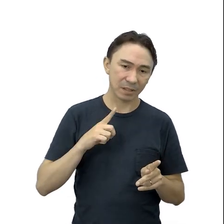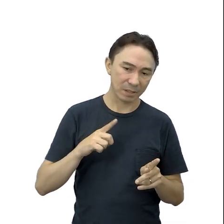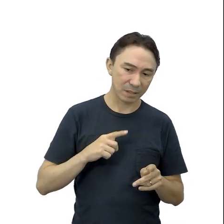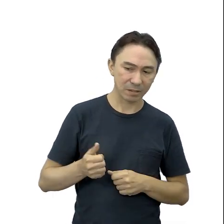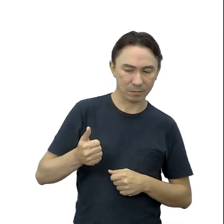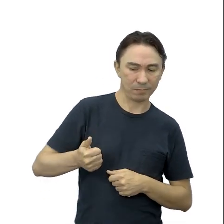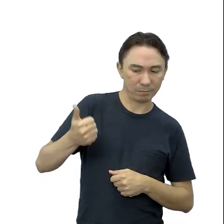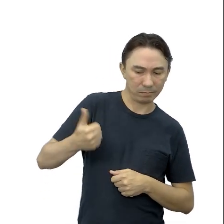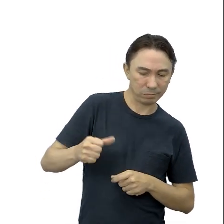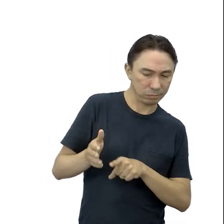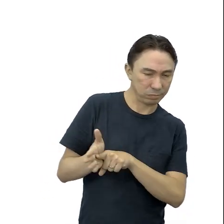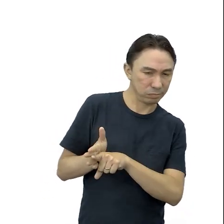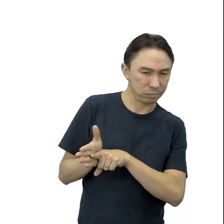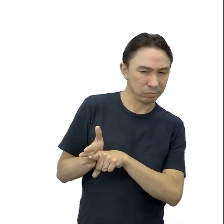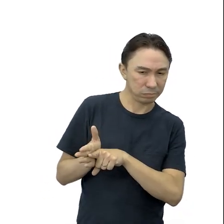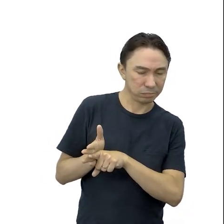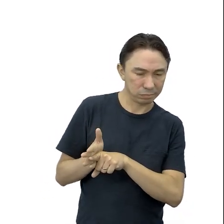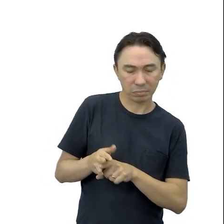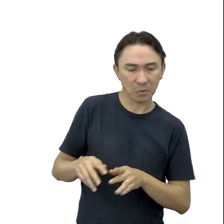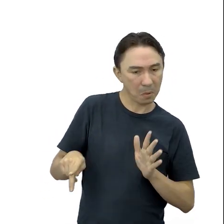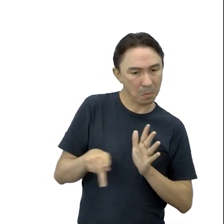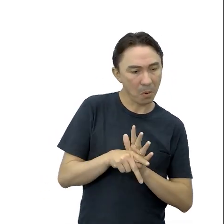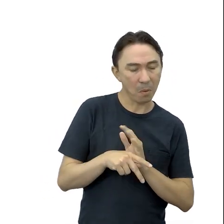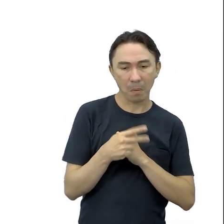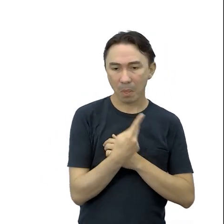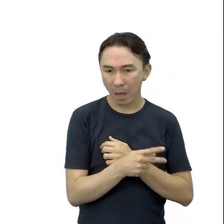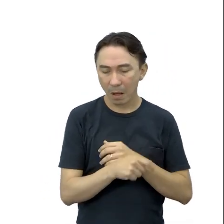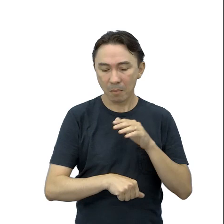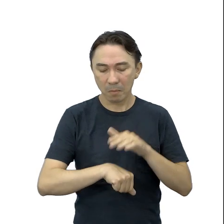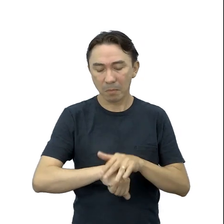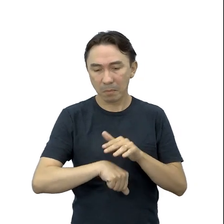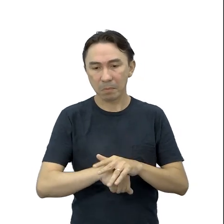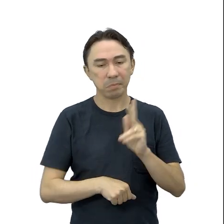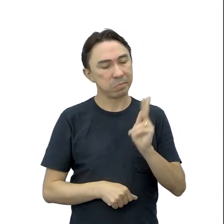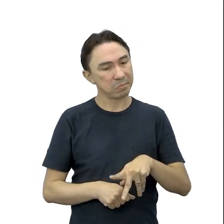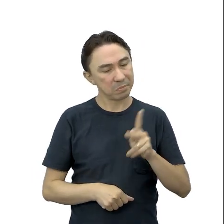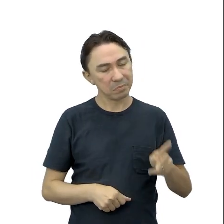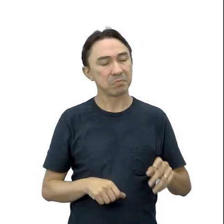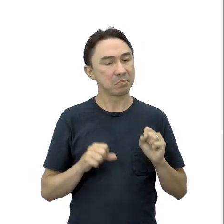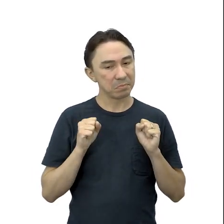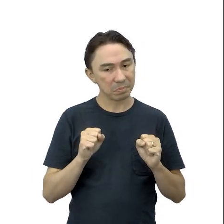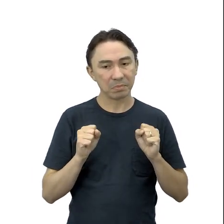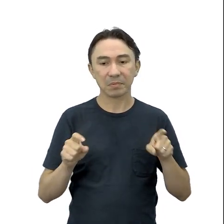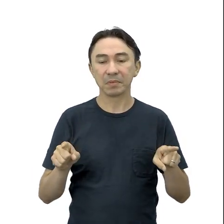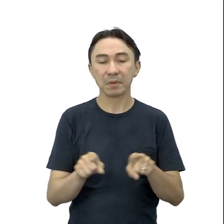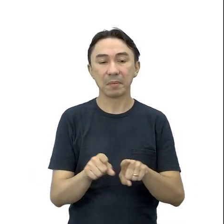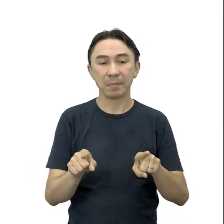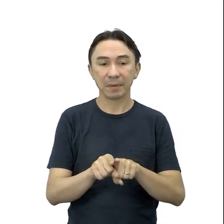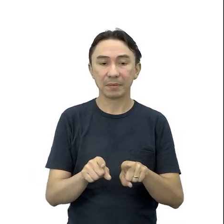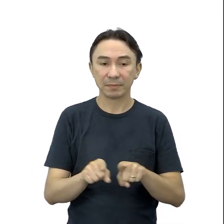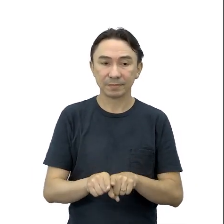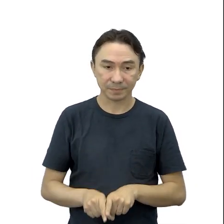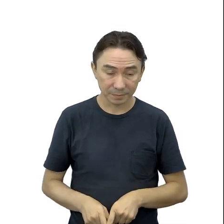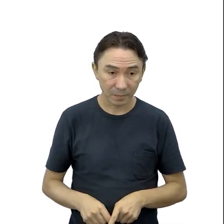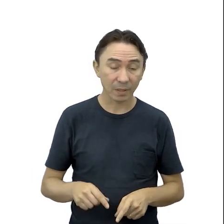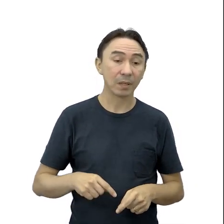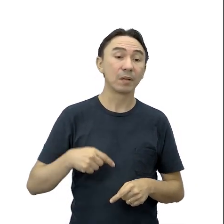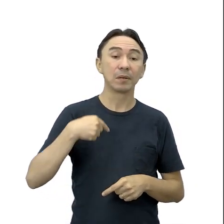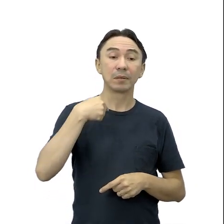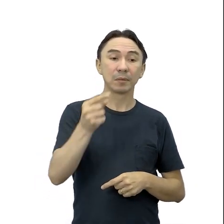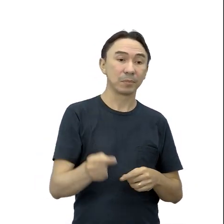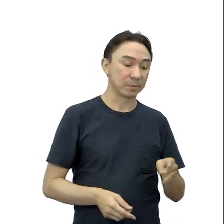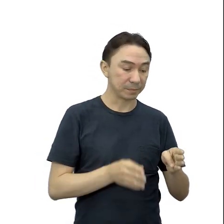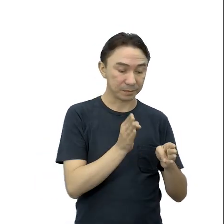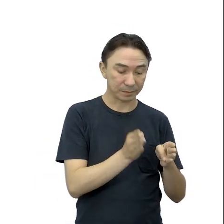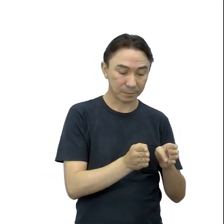aqui para fazer um diagnóstico, né, das defasagens dos estudantes. Nós temos um outro período, que é o período